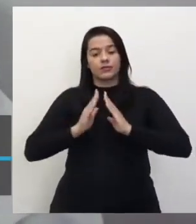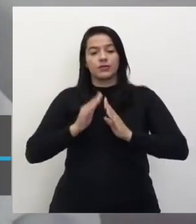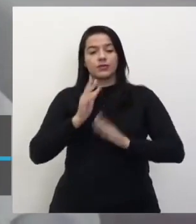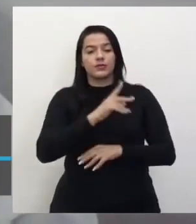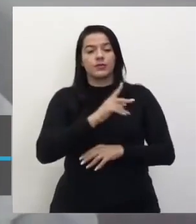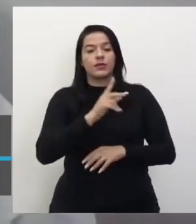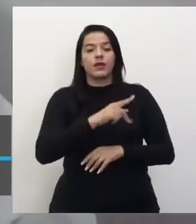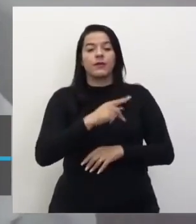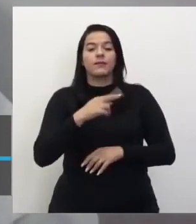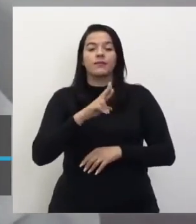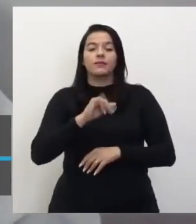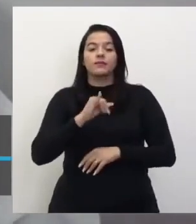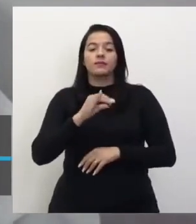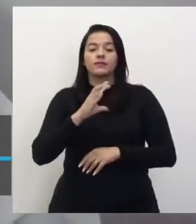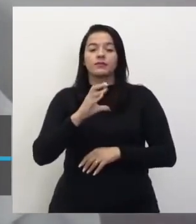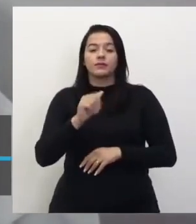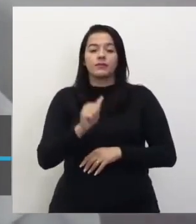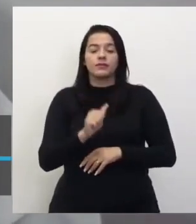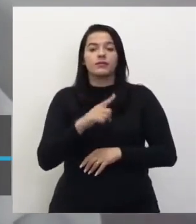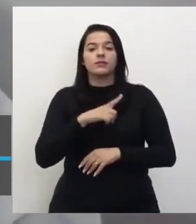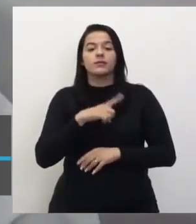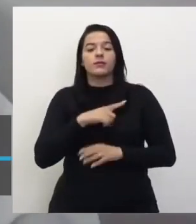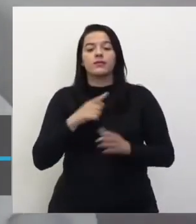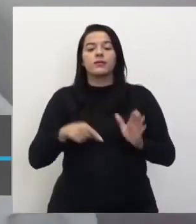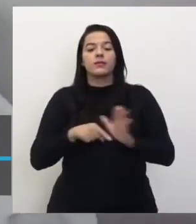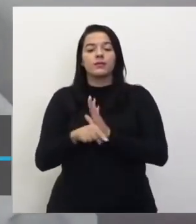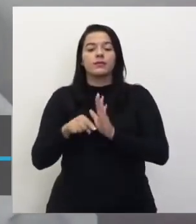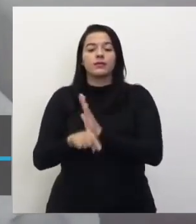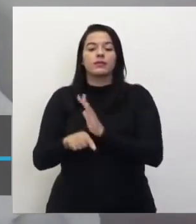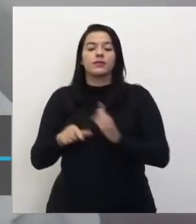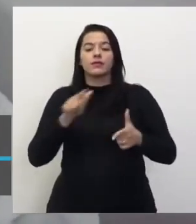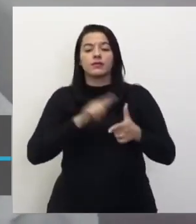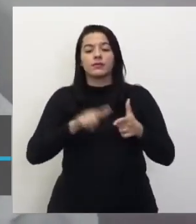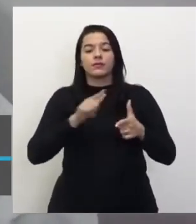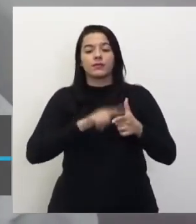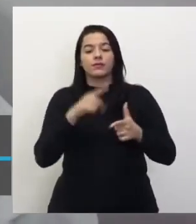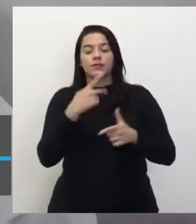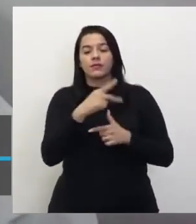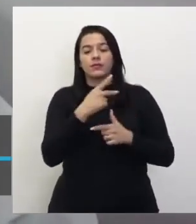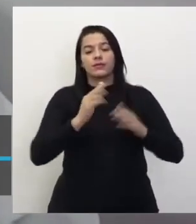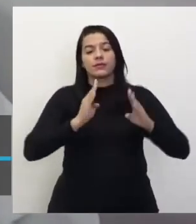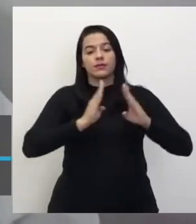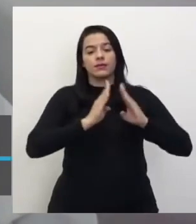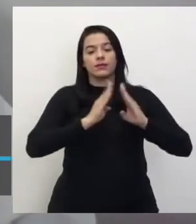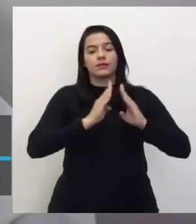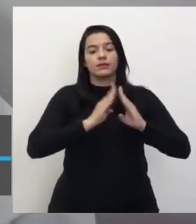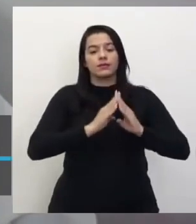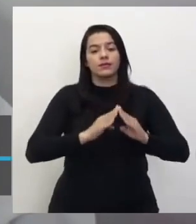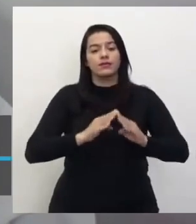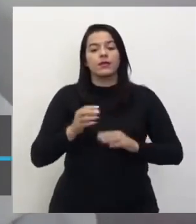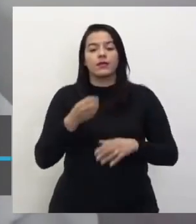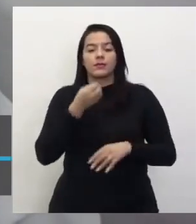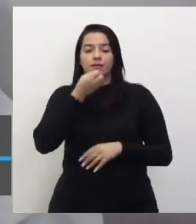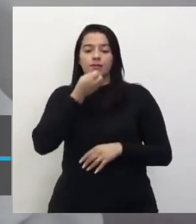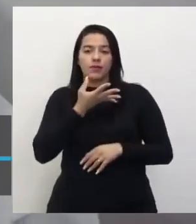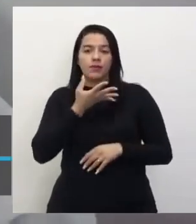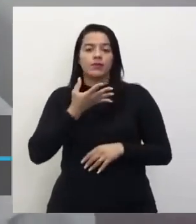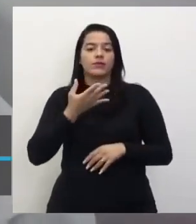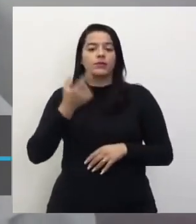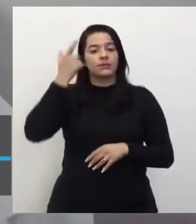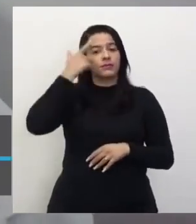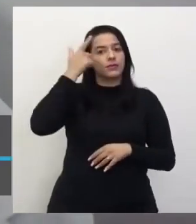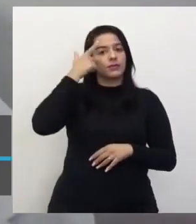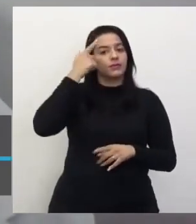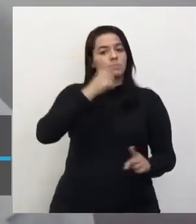também. O professor Magno, alguns perguntaram aqui, ele está com um probleminha lá na casa dele e tal. Então é sempre bom a gente mandar aquele